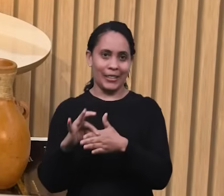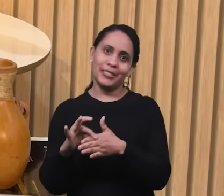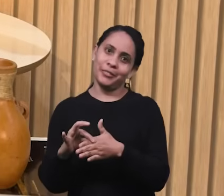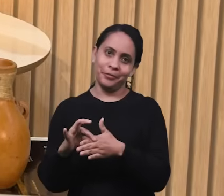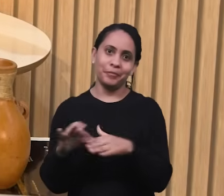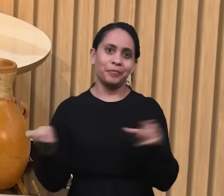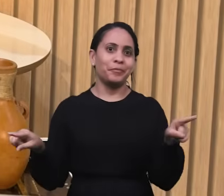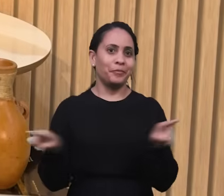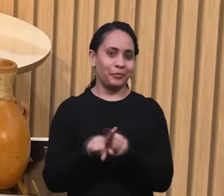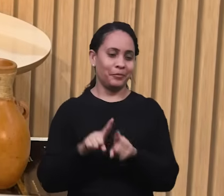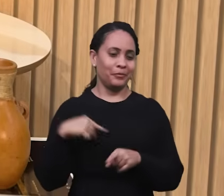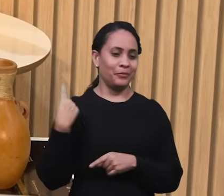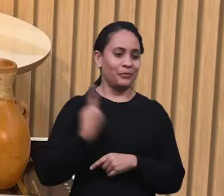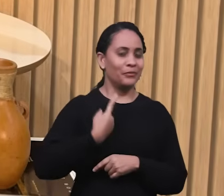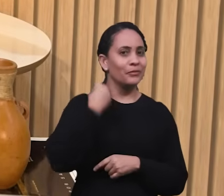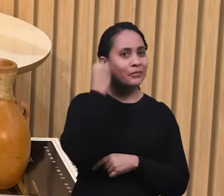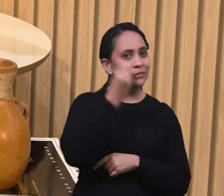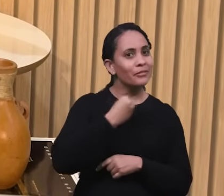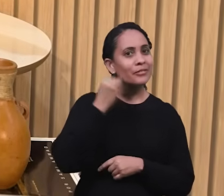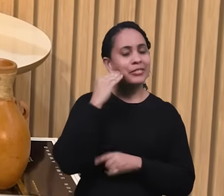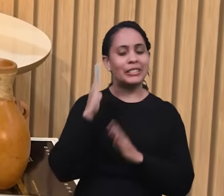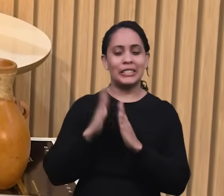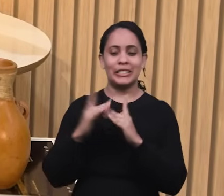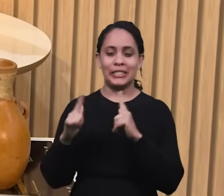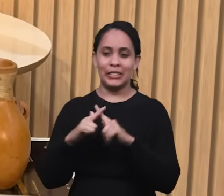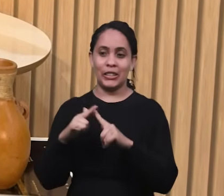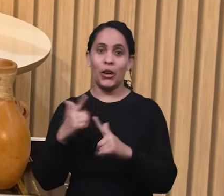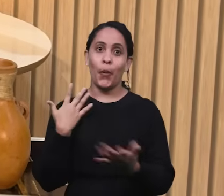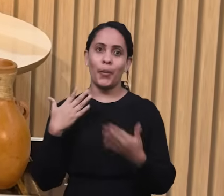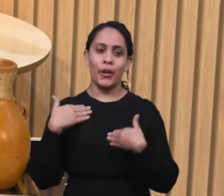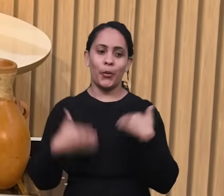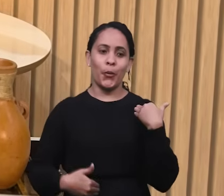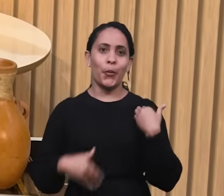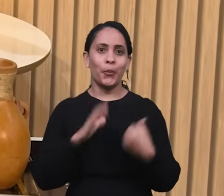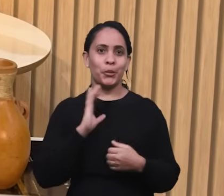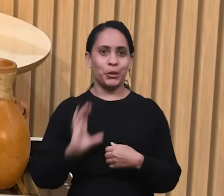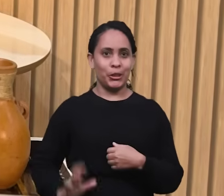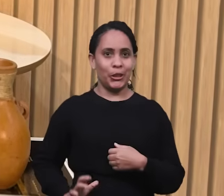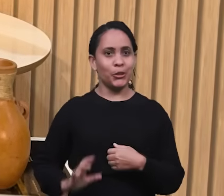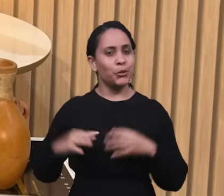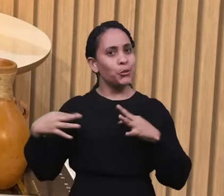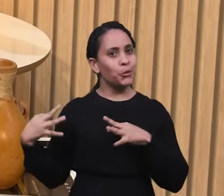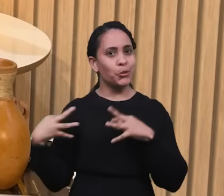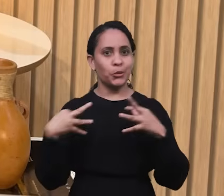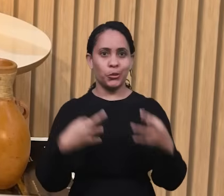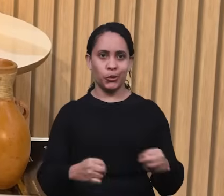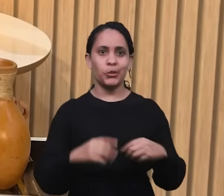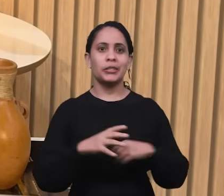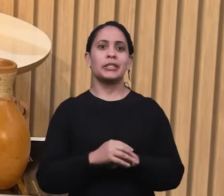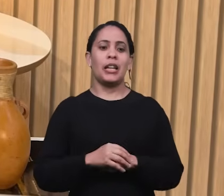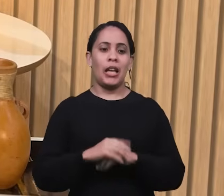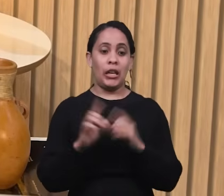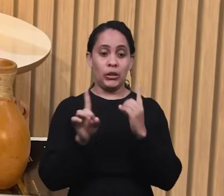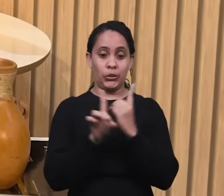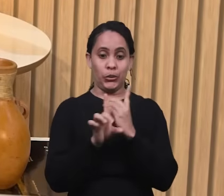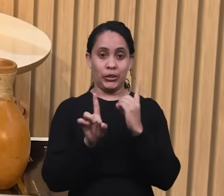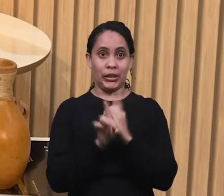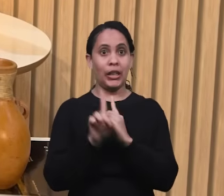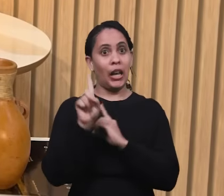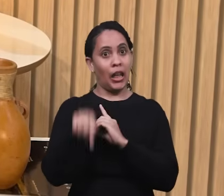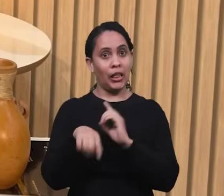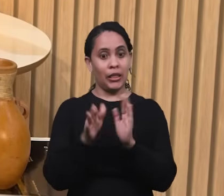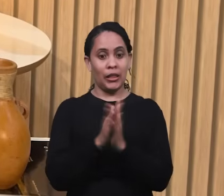e a nossa experiência de igreja como corpo de Cristo. Tudo isso são bíblicas,